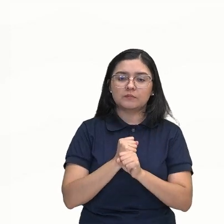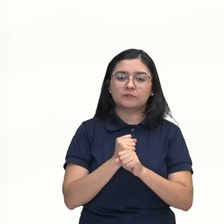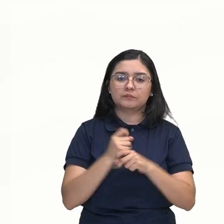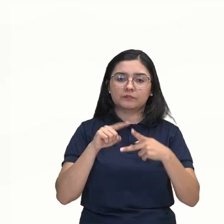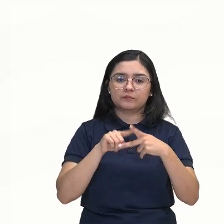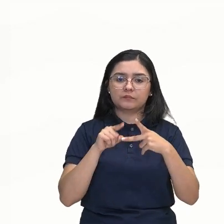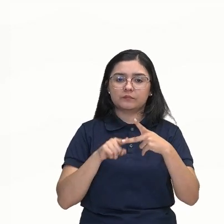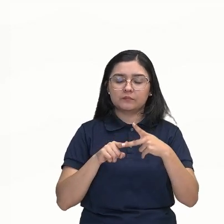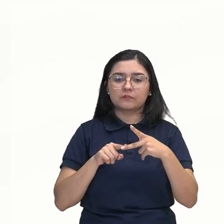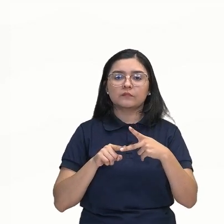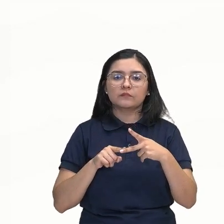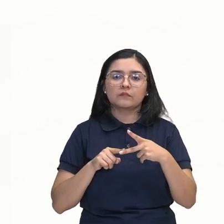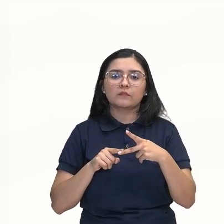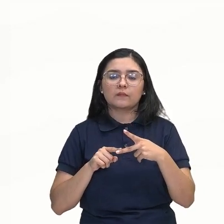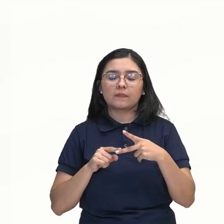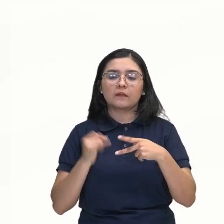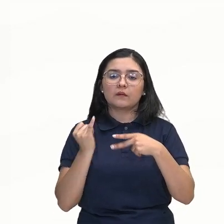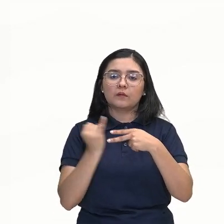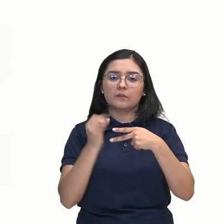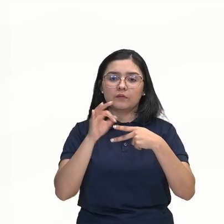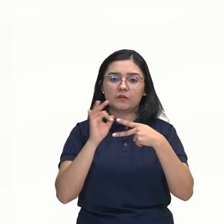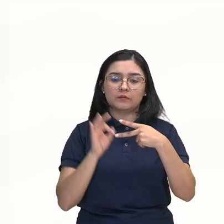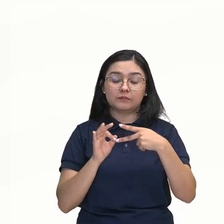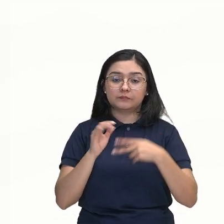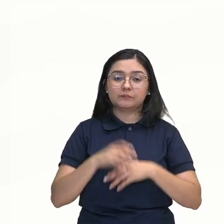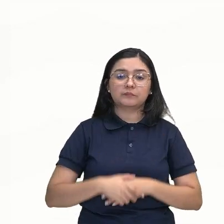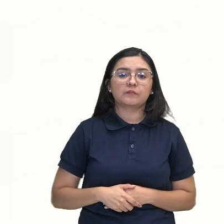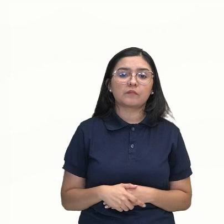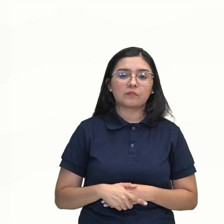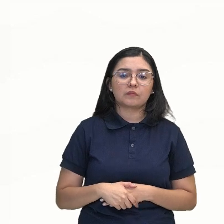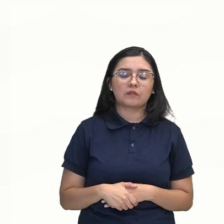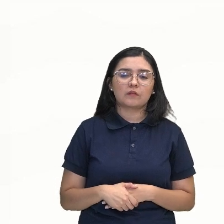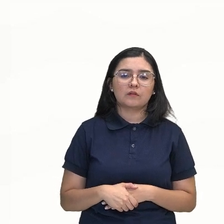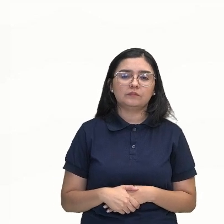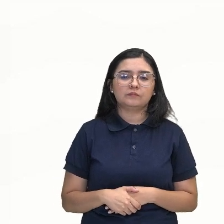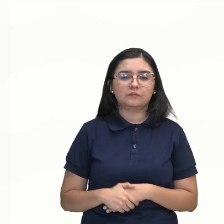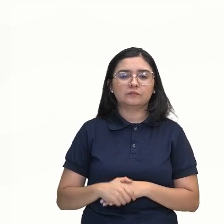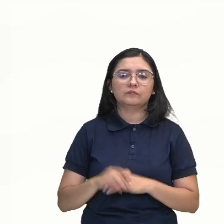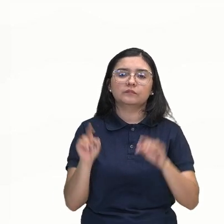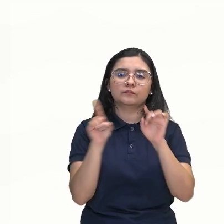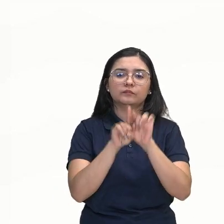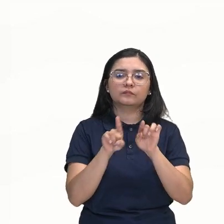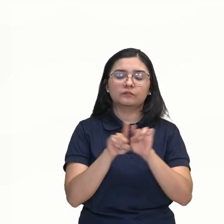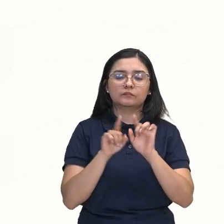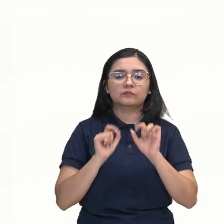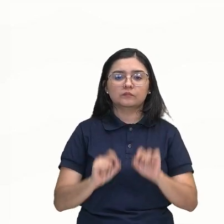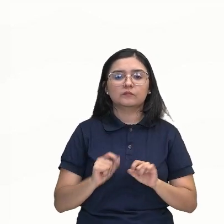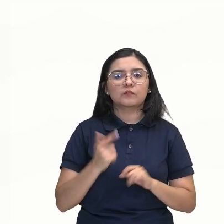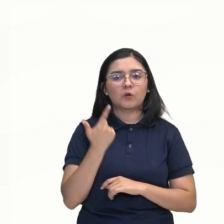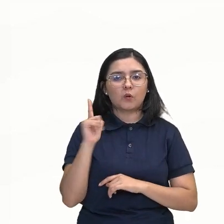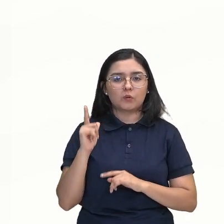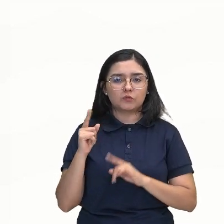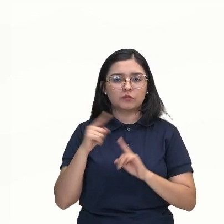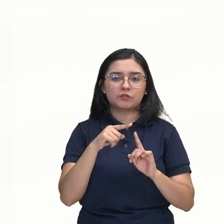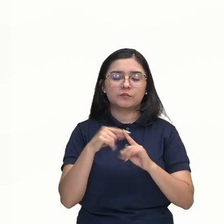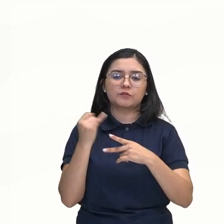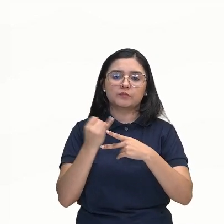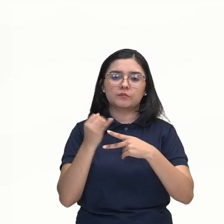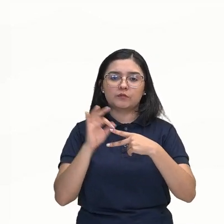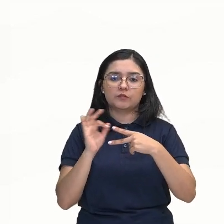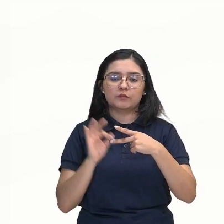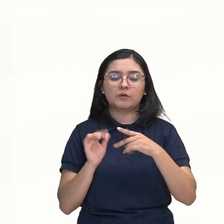dos polígonos regulares aqui, né? Que serve também, claro, para os nossos outros polígonos, mas aqui a gente